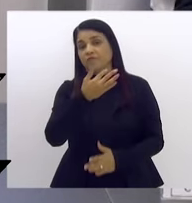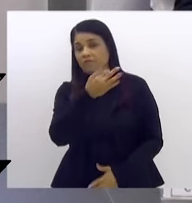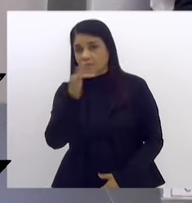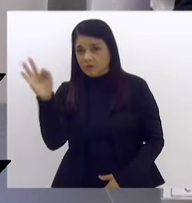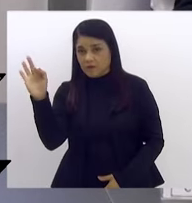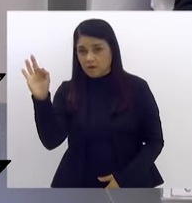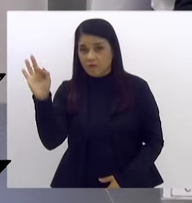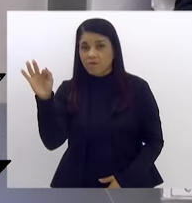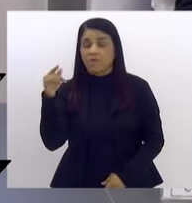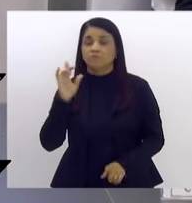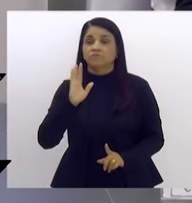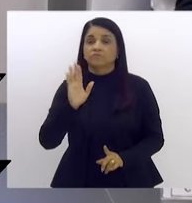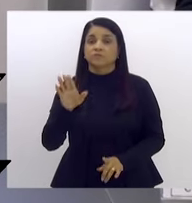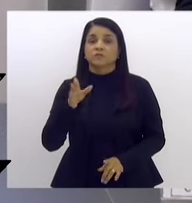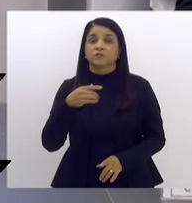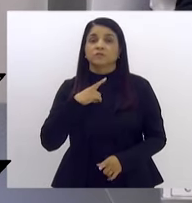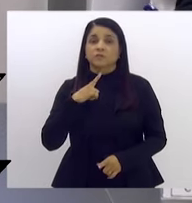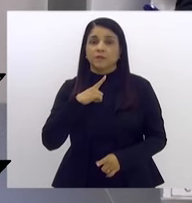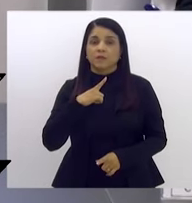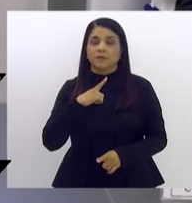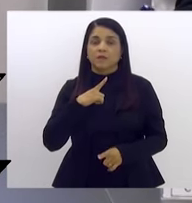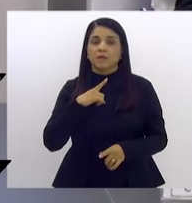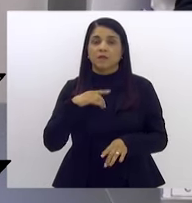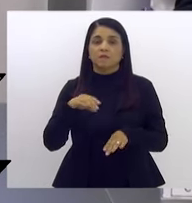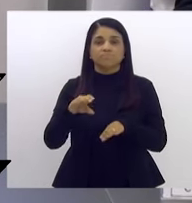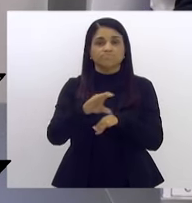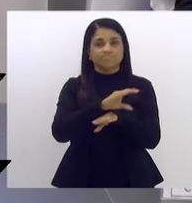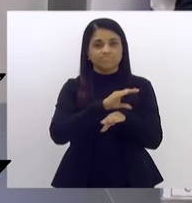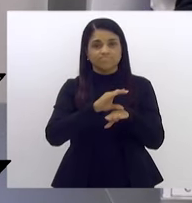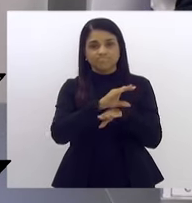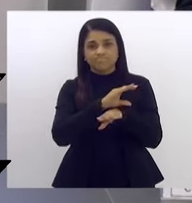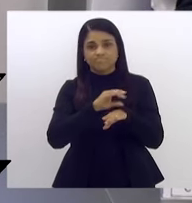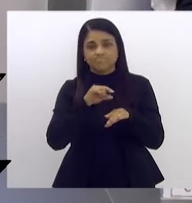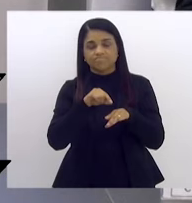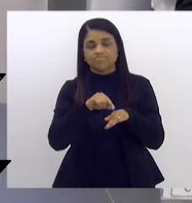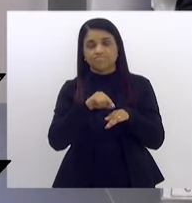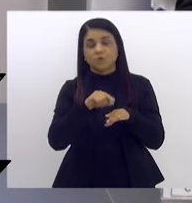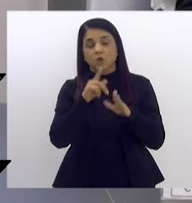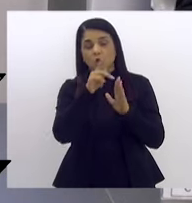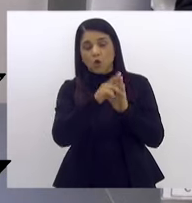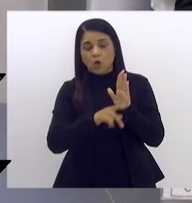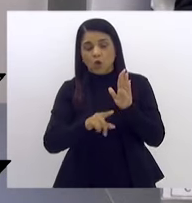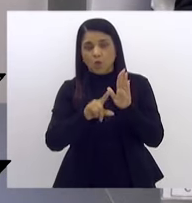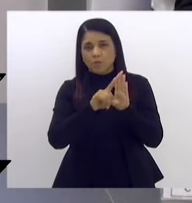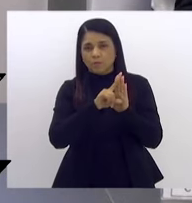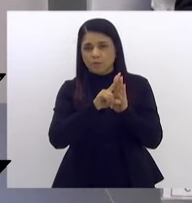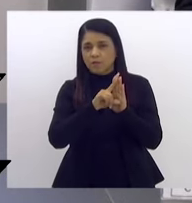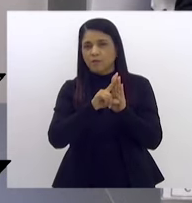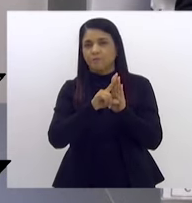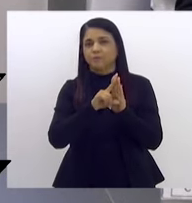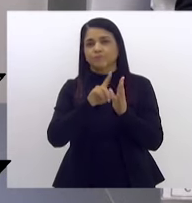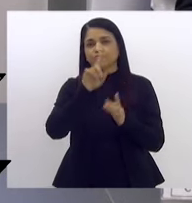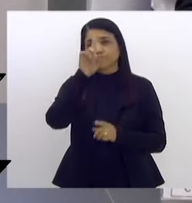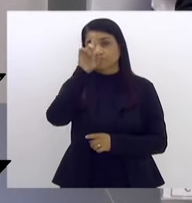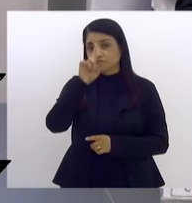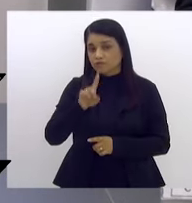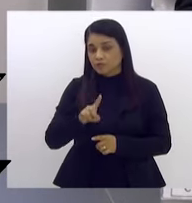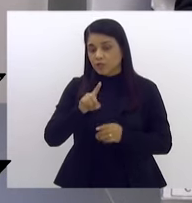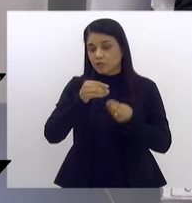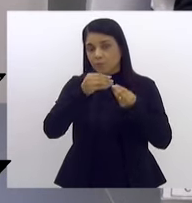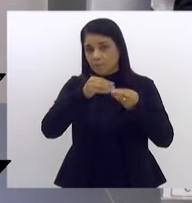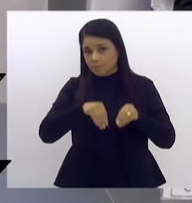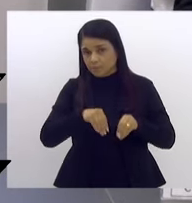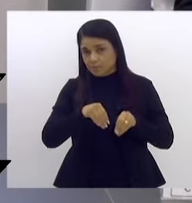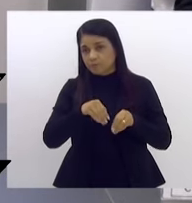mas a gente tem ainda da injuridicidade quando o projeto afronta princípios gerais de direito afronta a